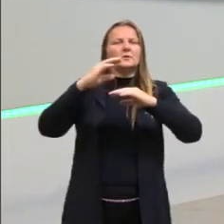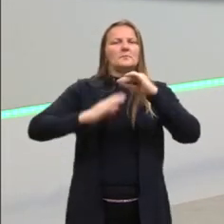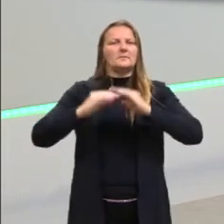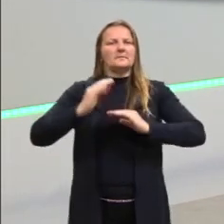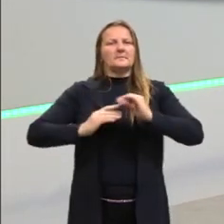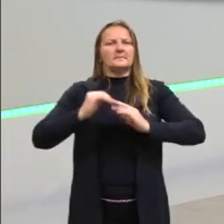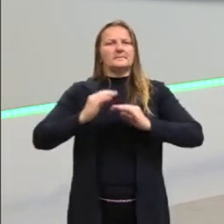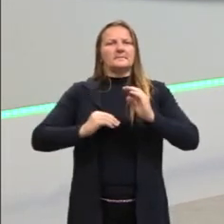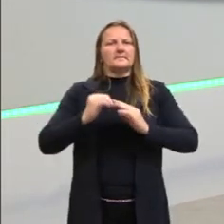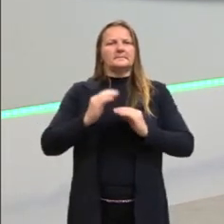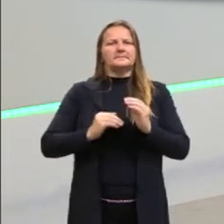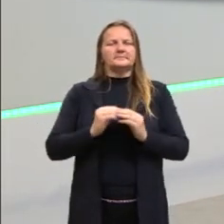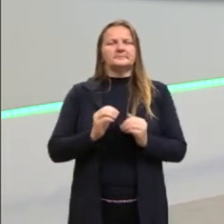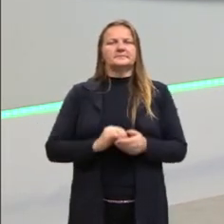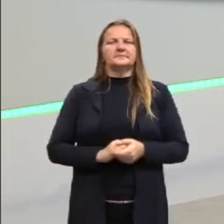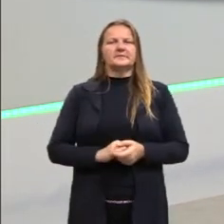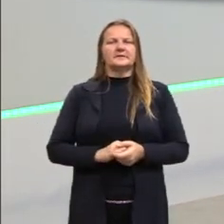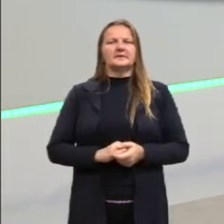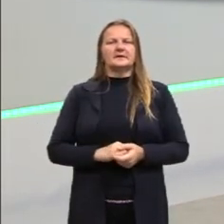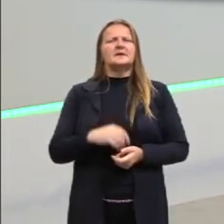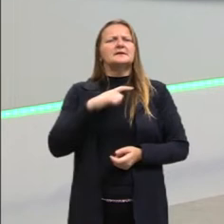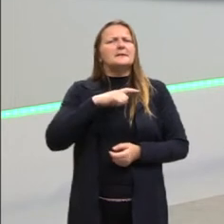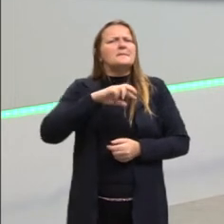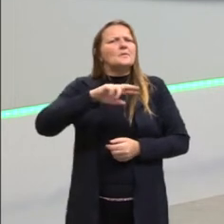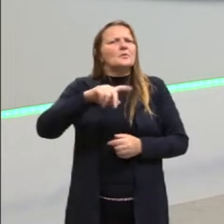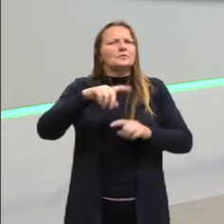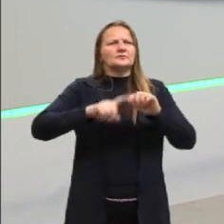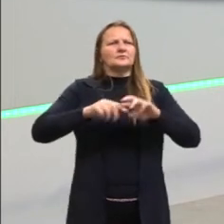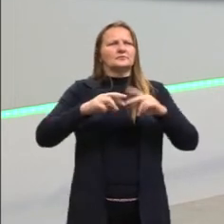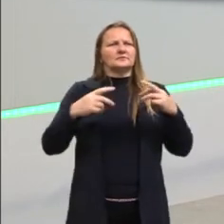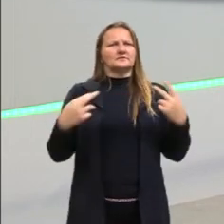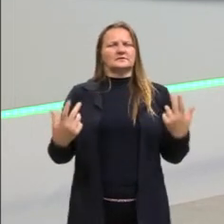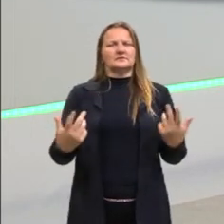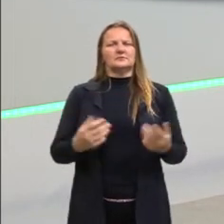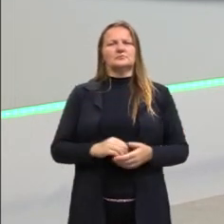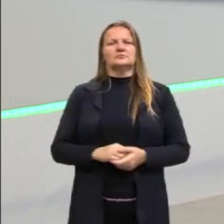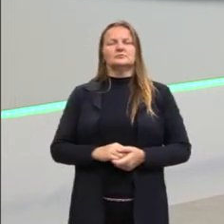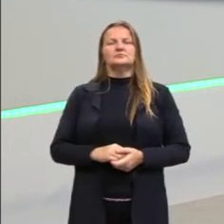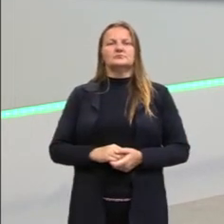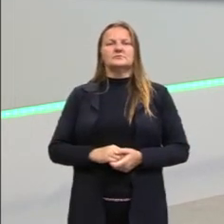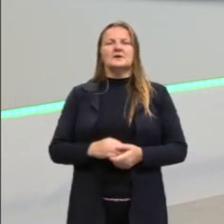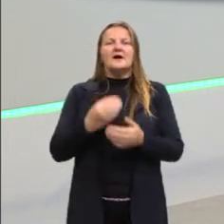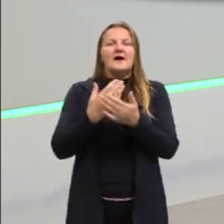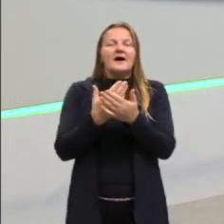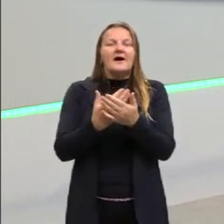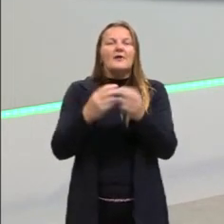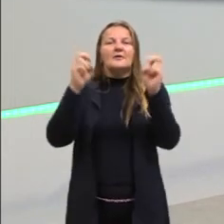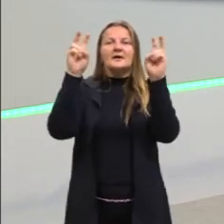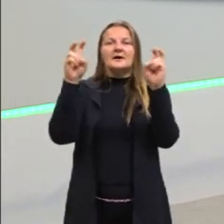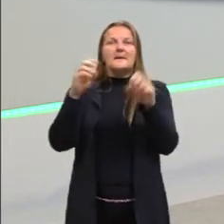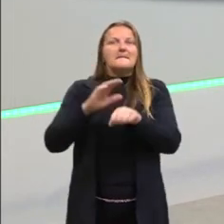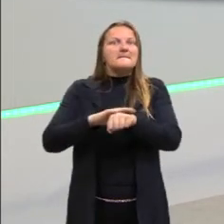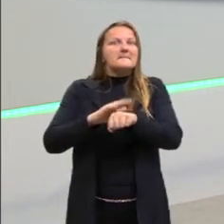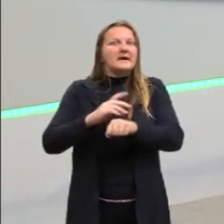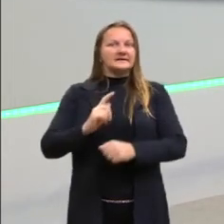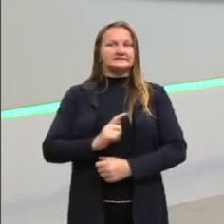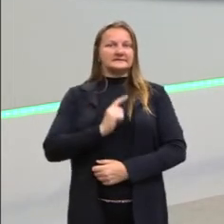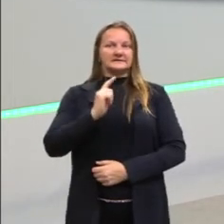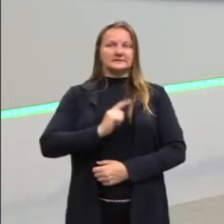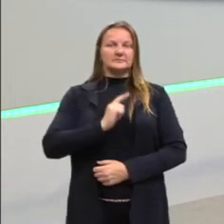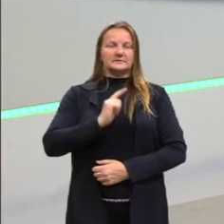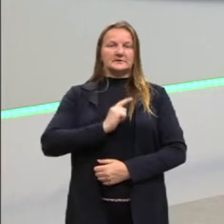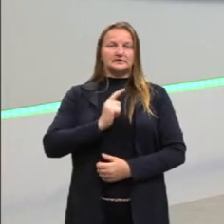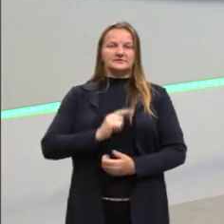tá? Então, aqui vocês têm bastante material sobre isso. Elas são as aulas, entre aspas, mais gramaticais